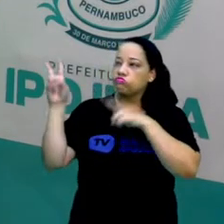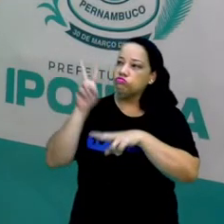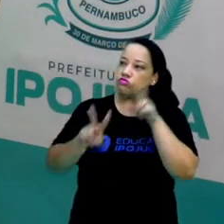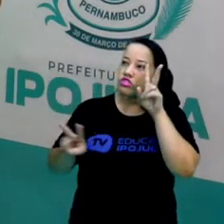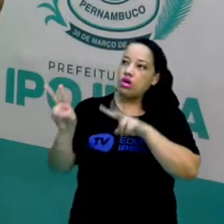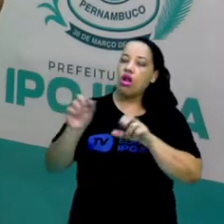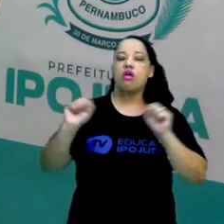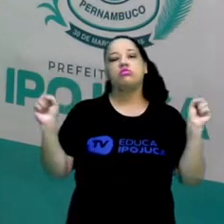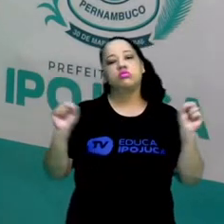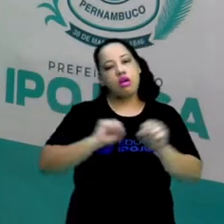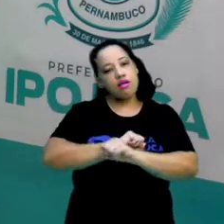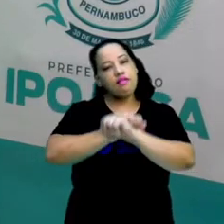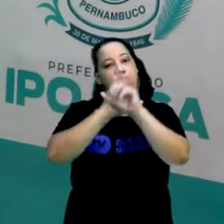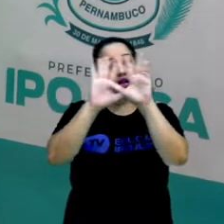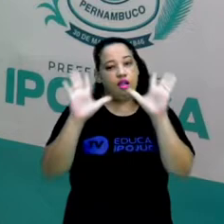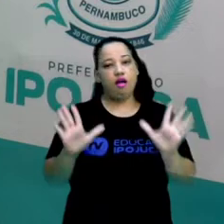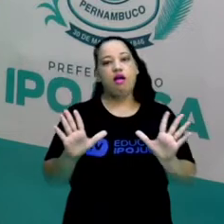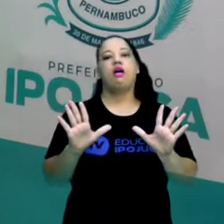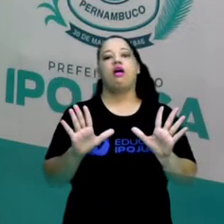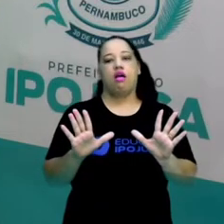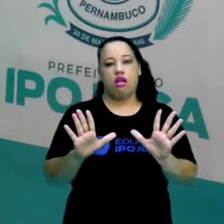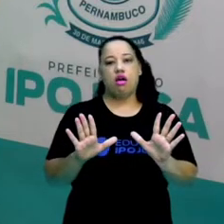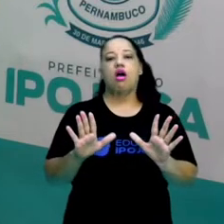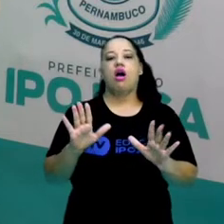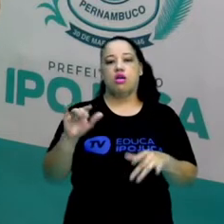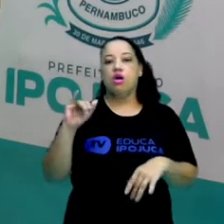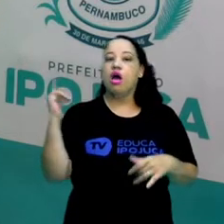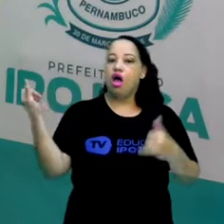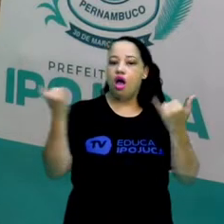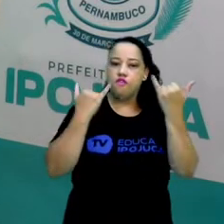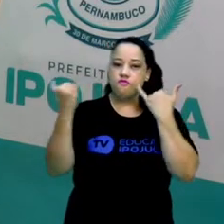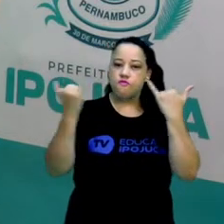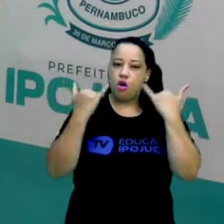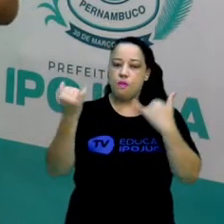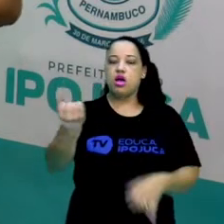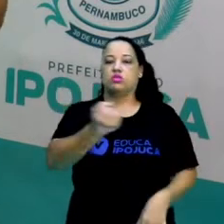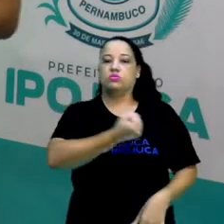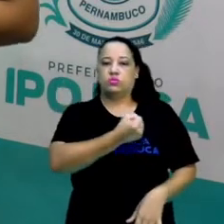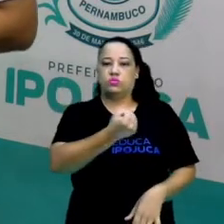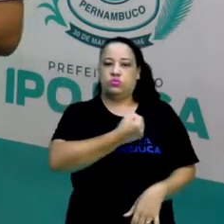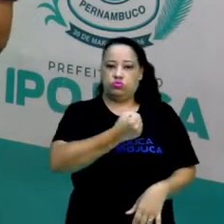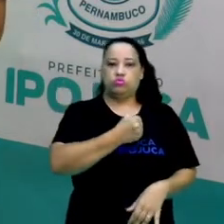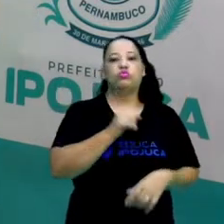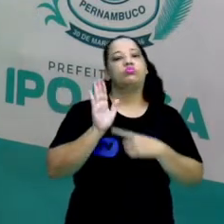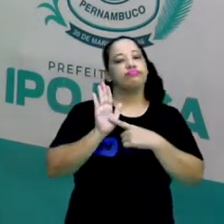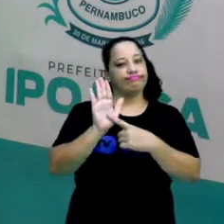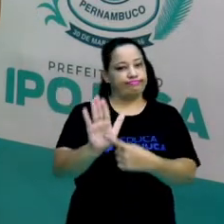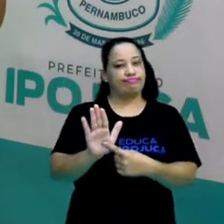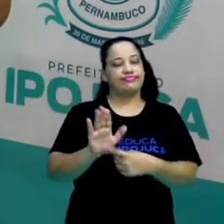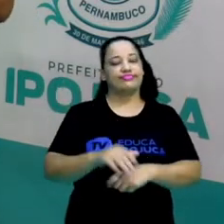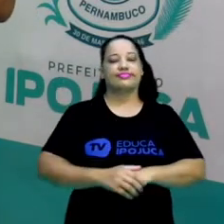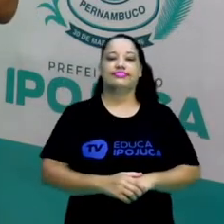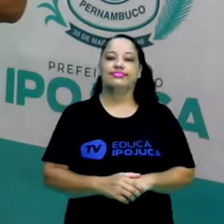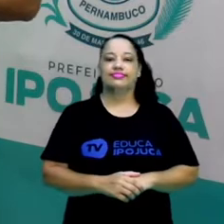forma mais clara a questão da informação numérica que está se apresentando para você.